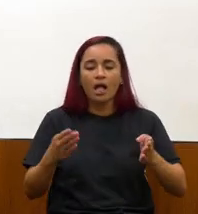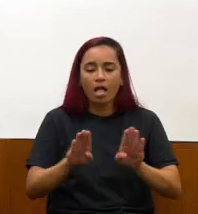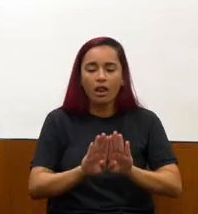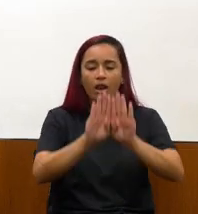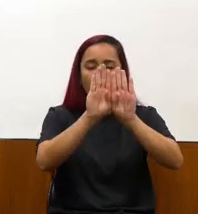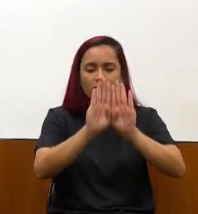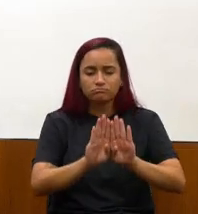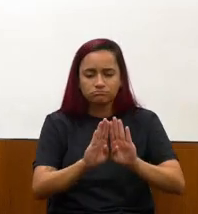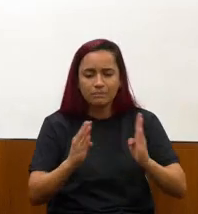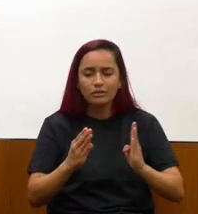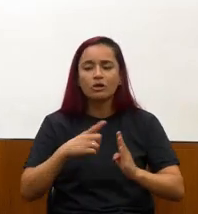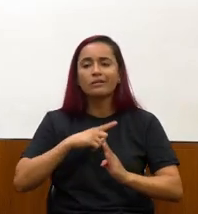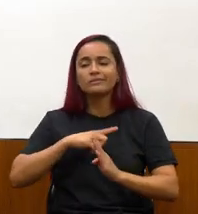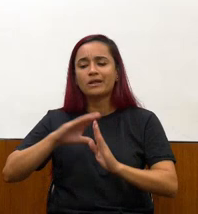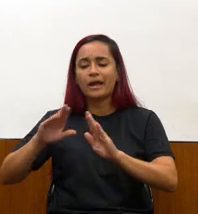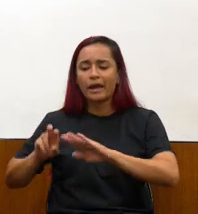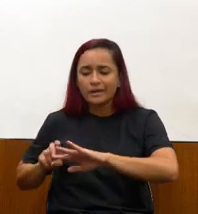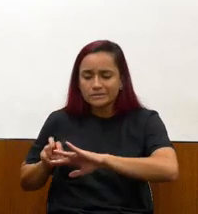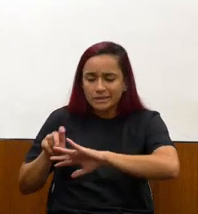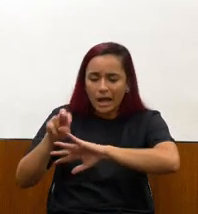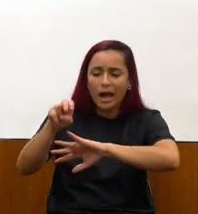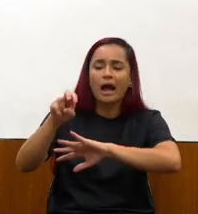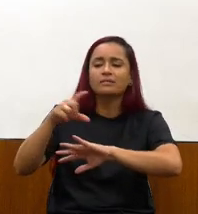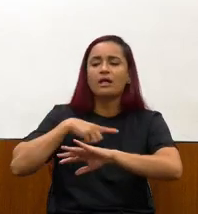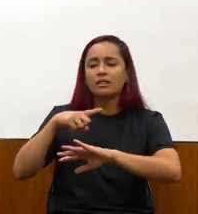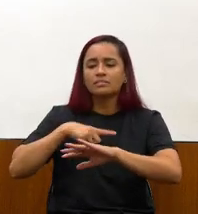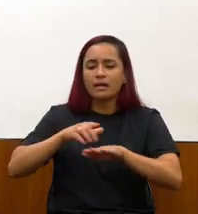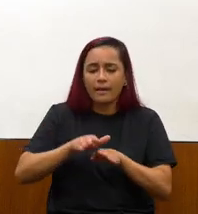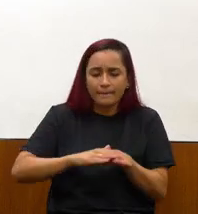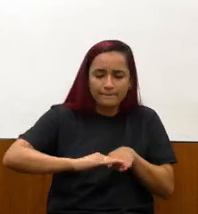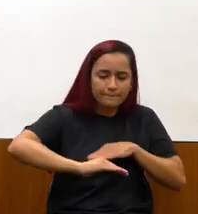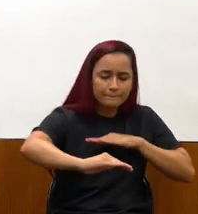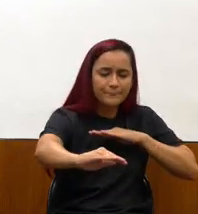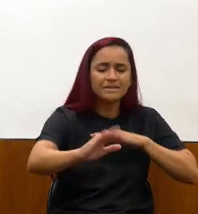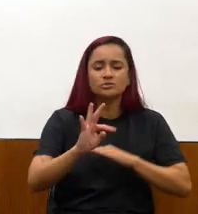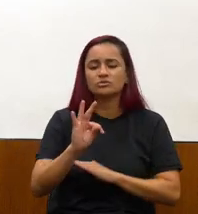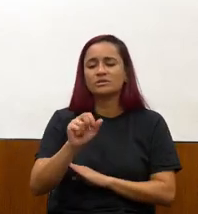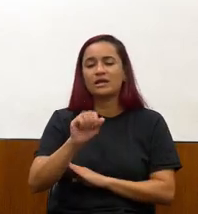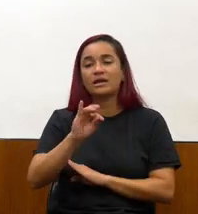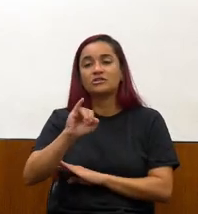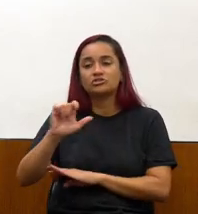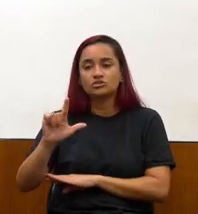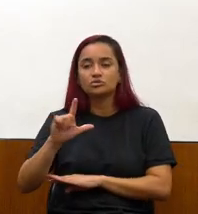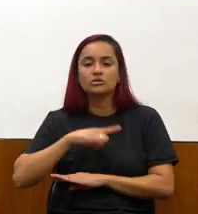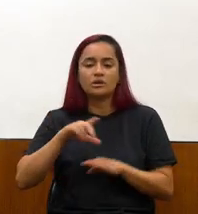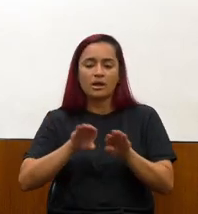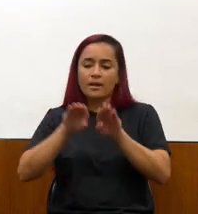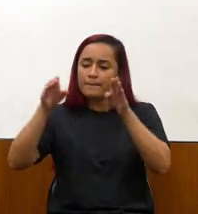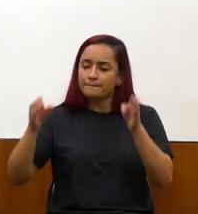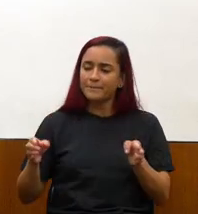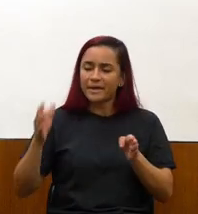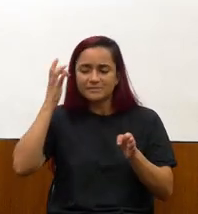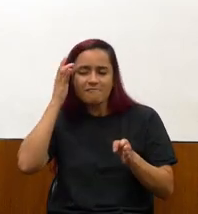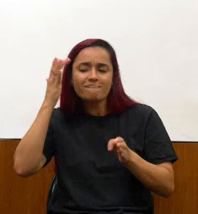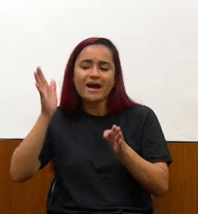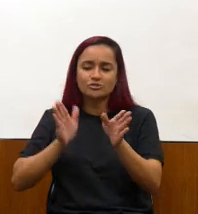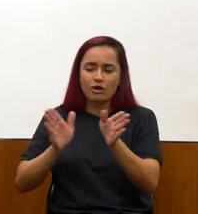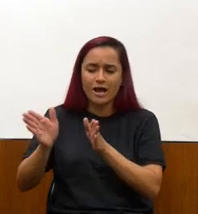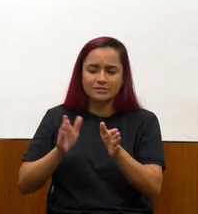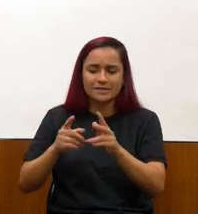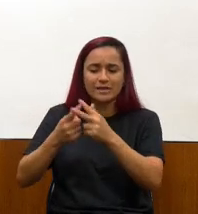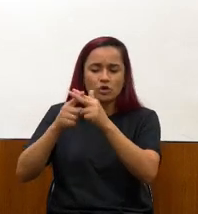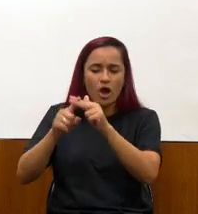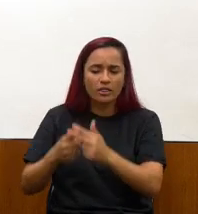com corrimão, tem pisos táteis, tem mesas que tem fácil acesso a regulagem